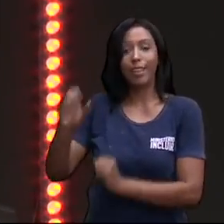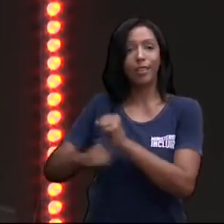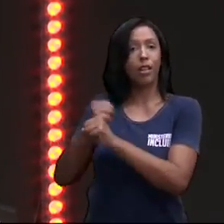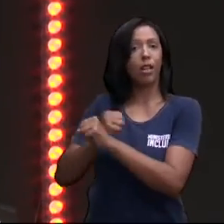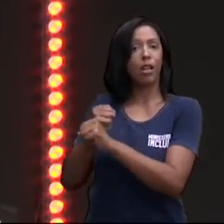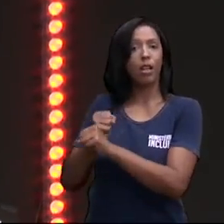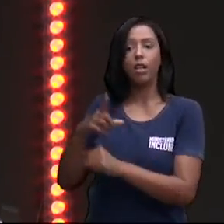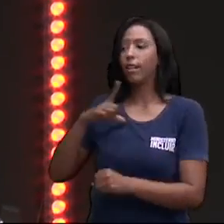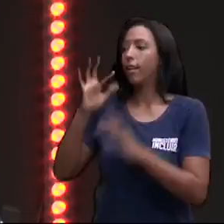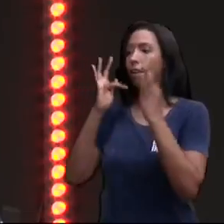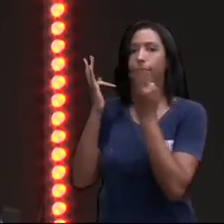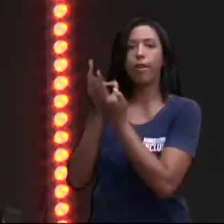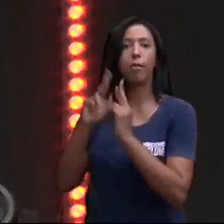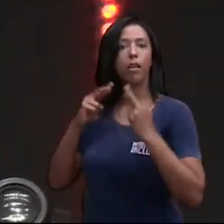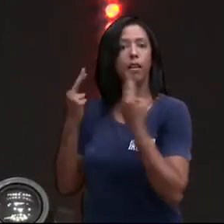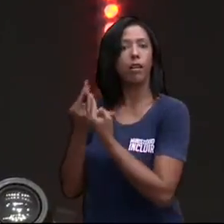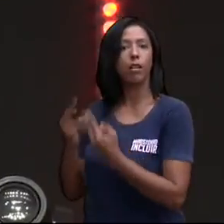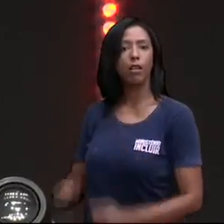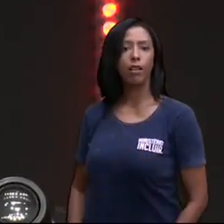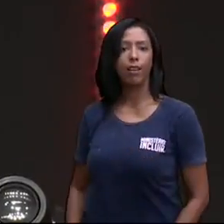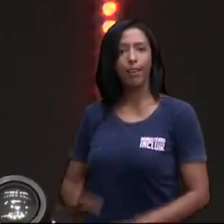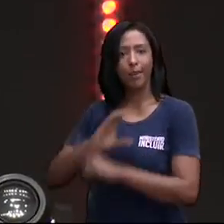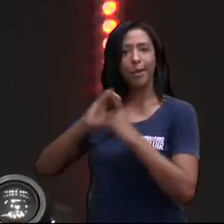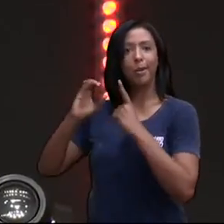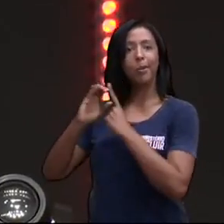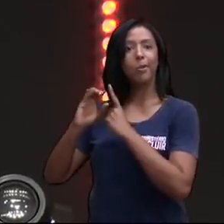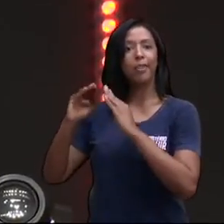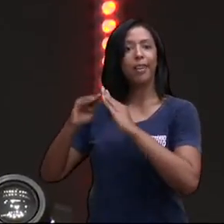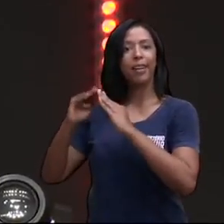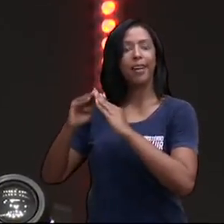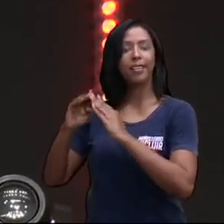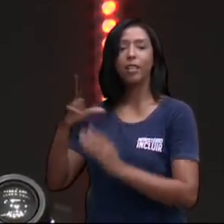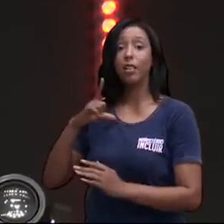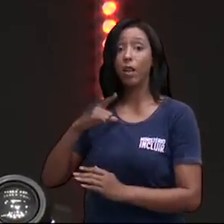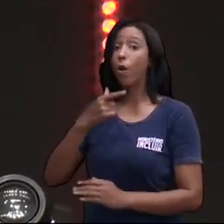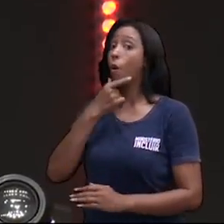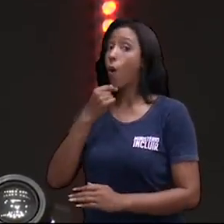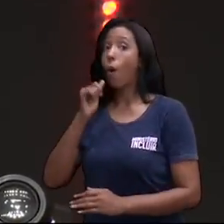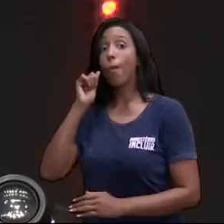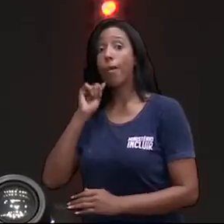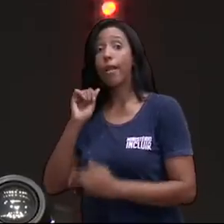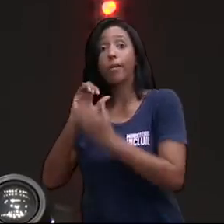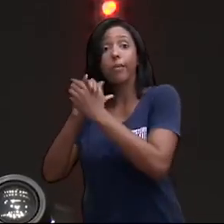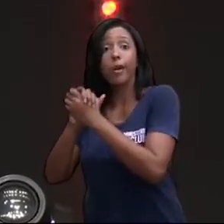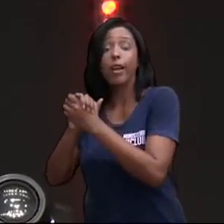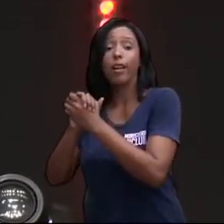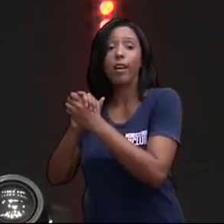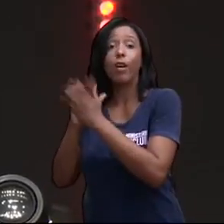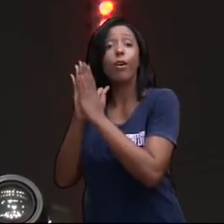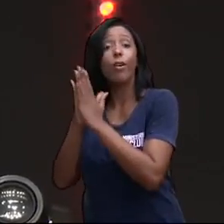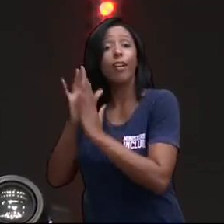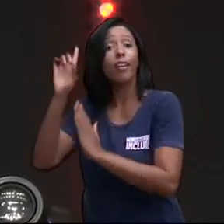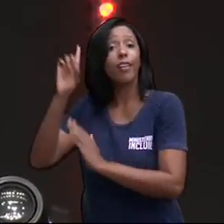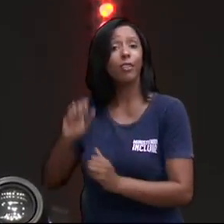adesão você chegar lá da família reunida fazendo o culto doméstico o seu marido a mulher os filhos orando a Deus